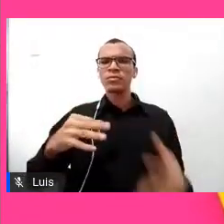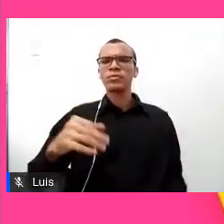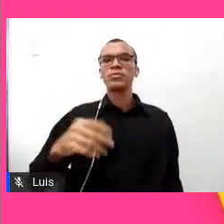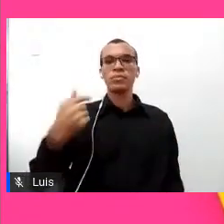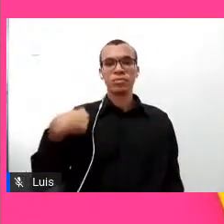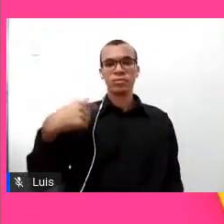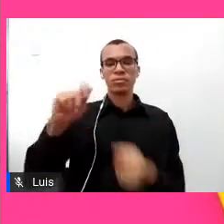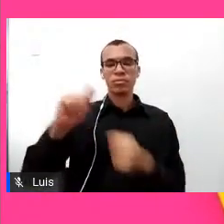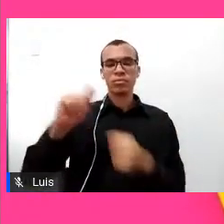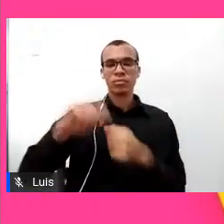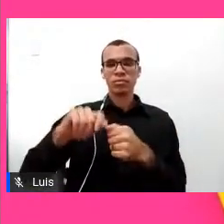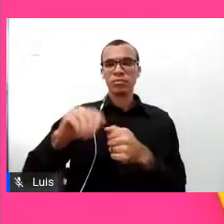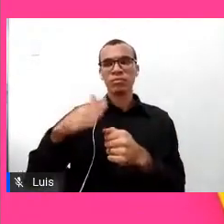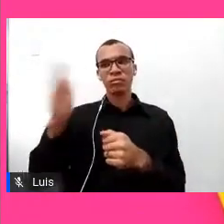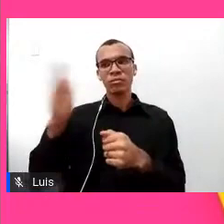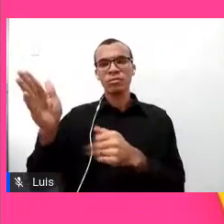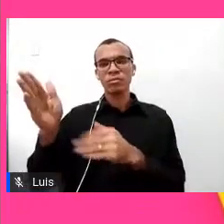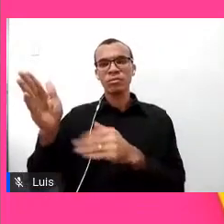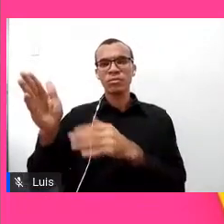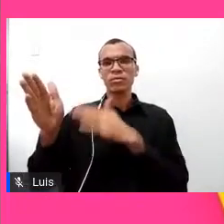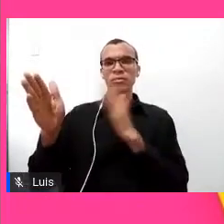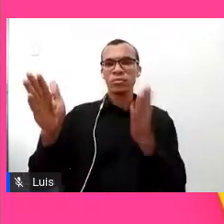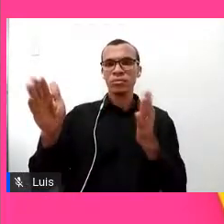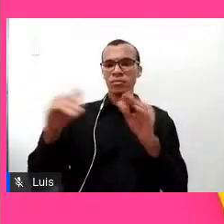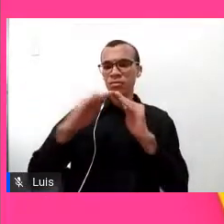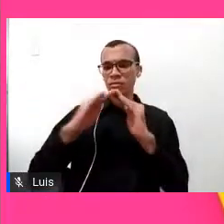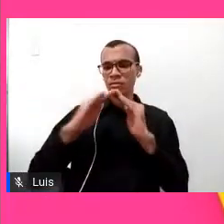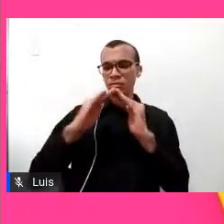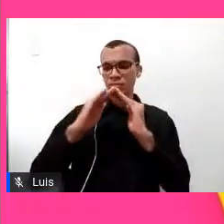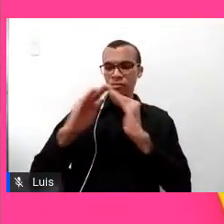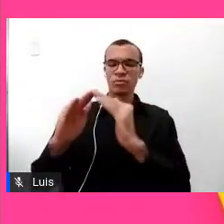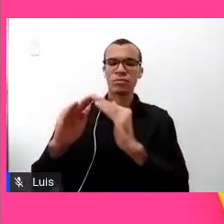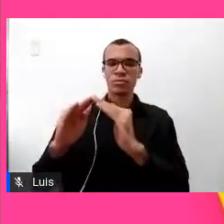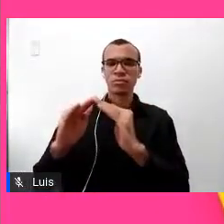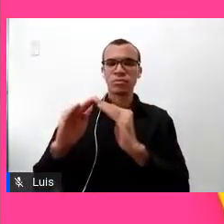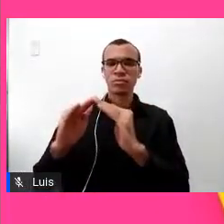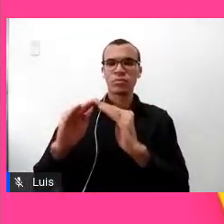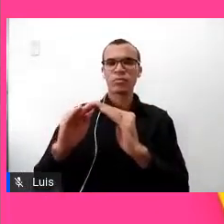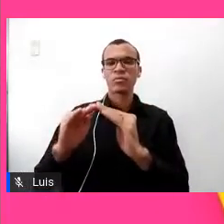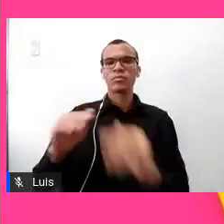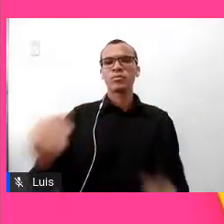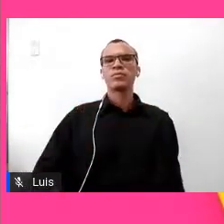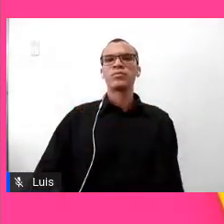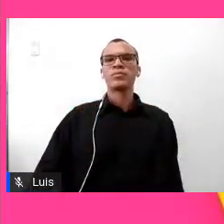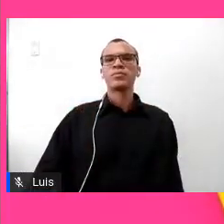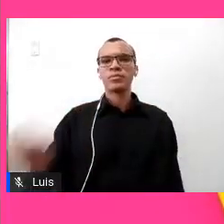lado e esse telhado. Foi essa peça que eu fiz, ok?